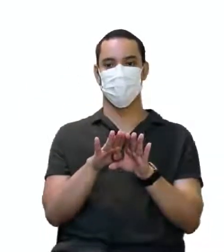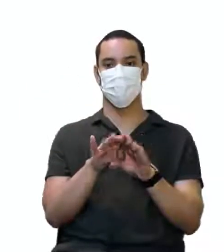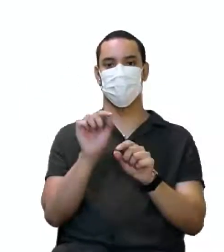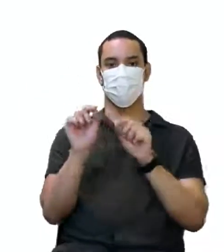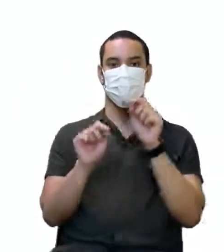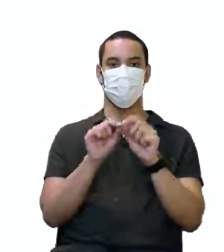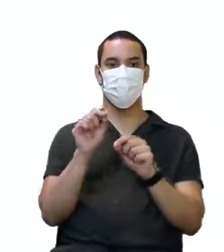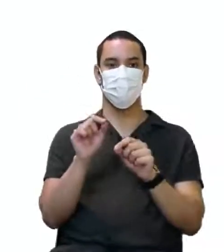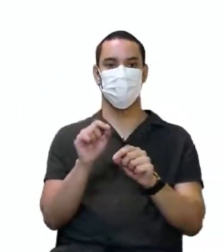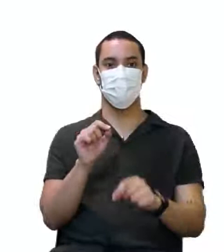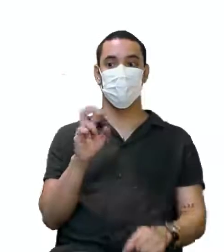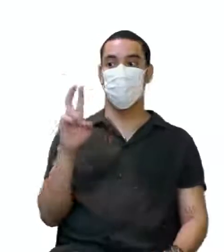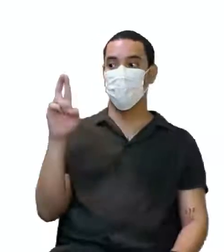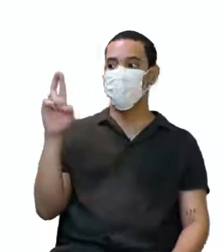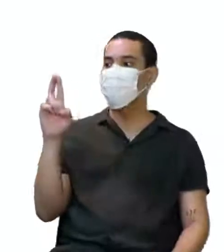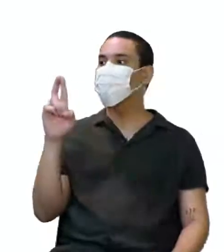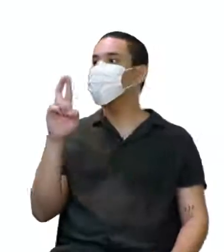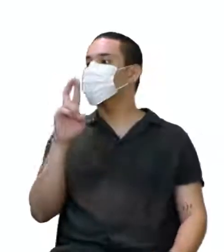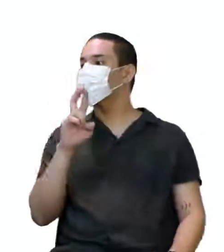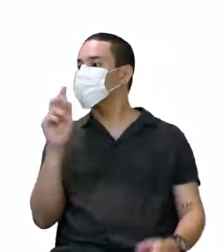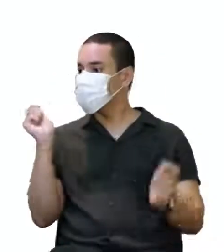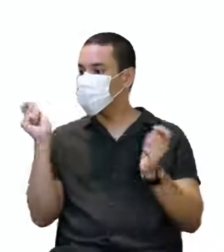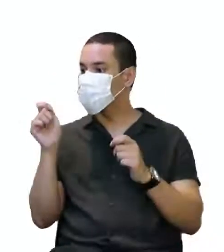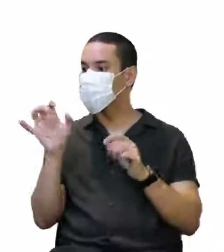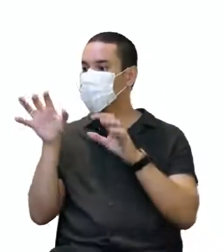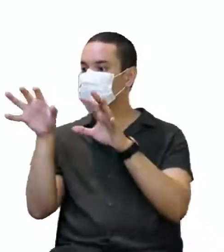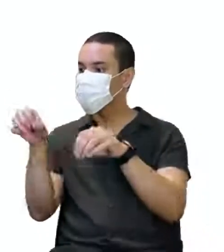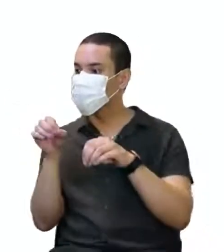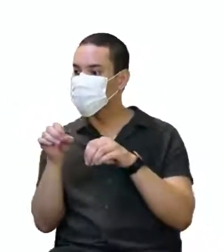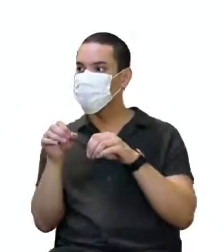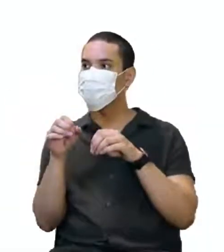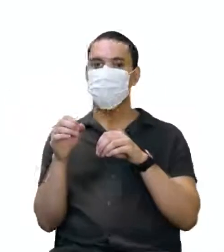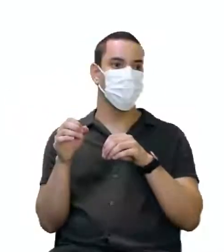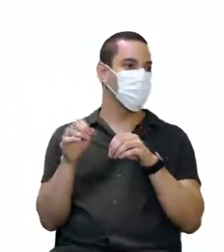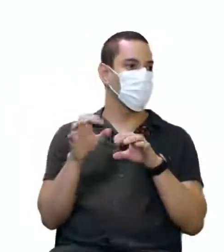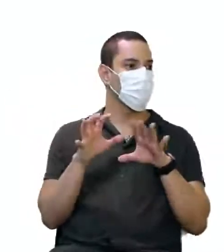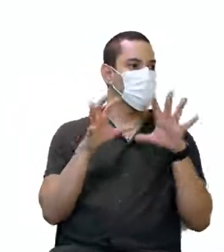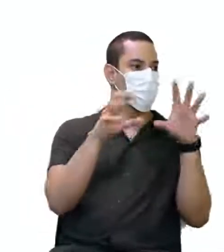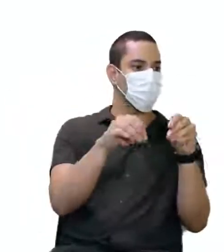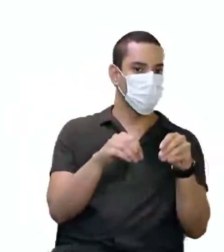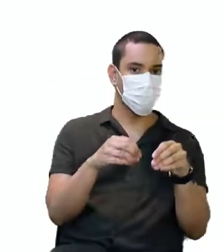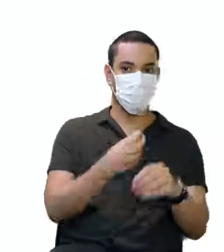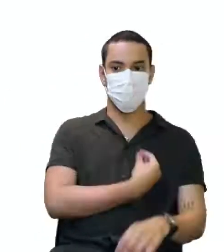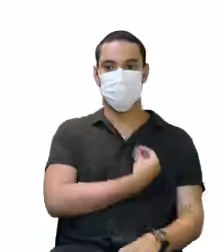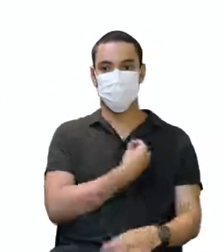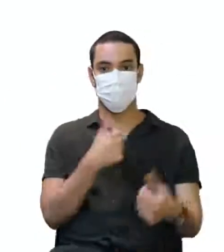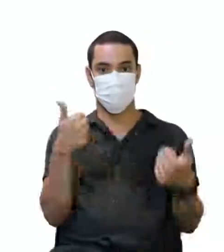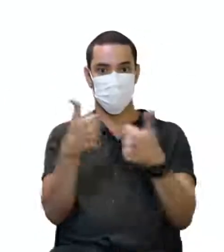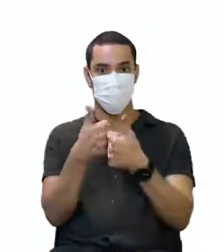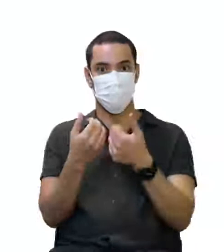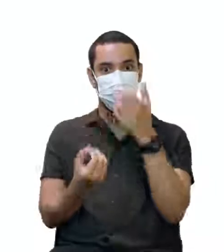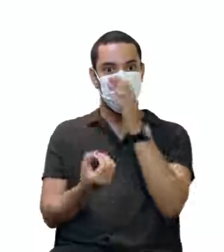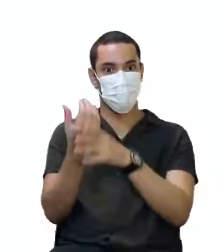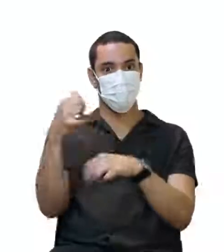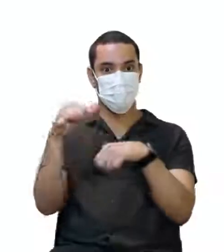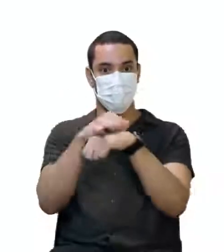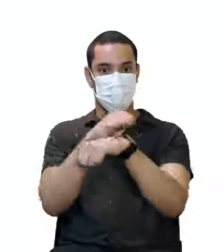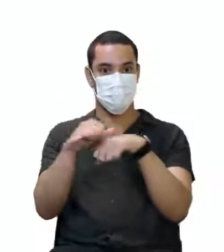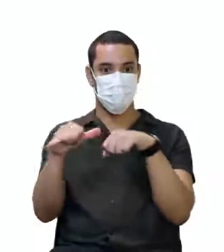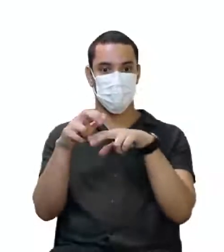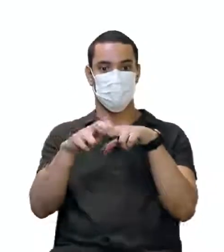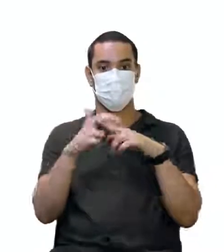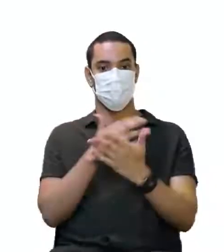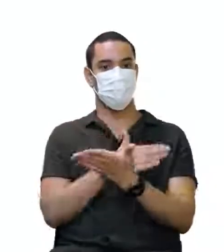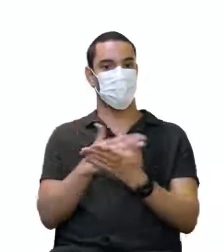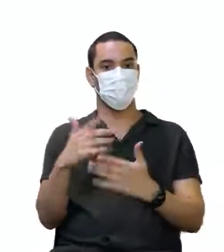da sua caça. Observar se a presa estava ali perto e eles poderiam, então, criar alguma estratégia. No início, gente, eles